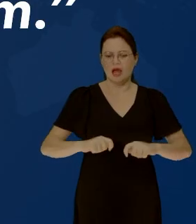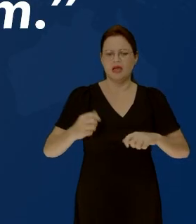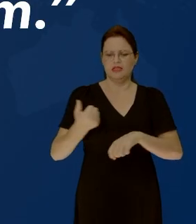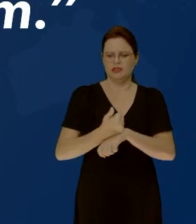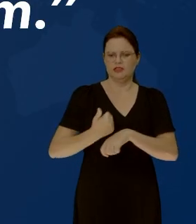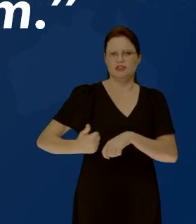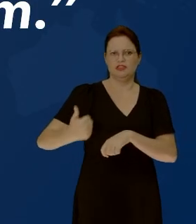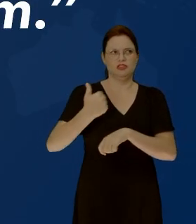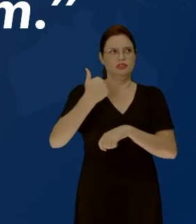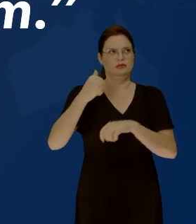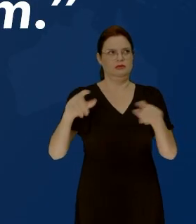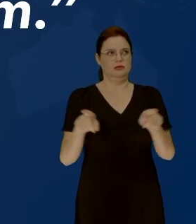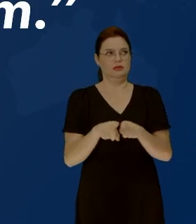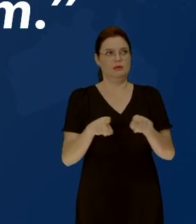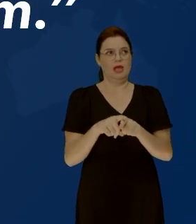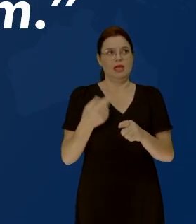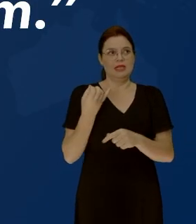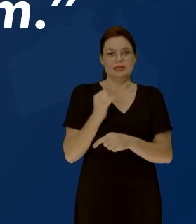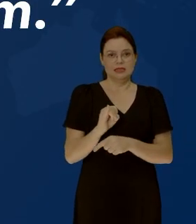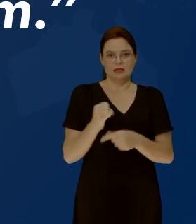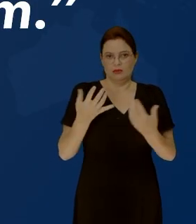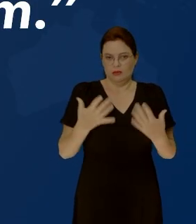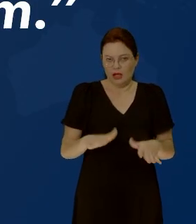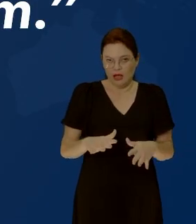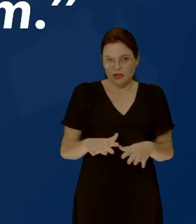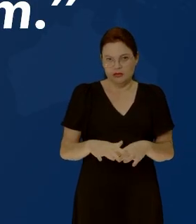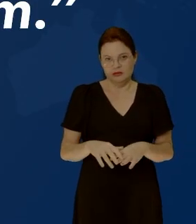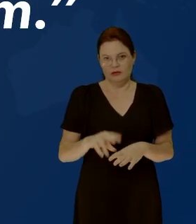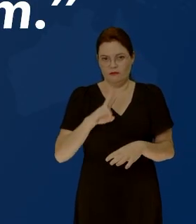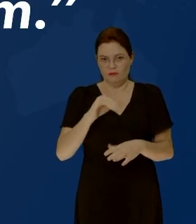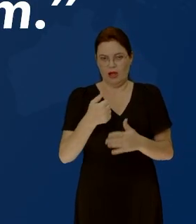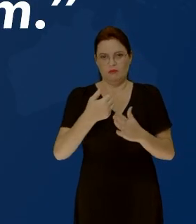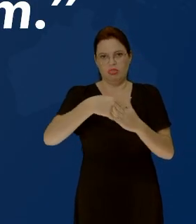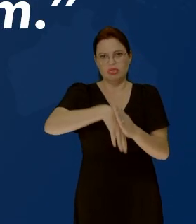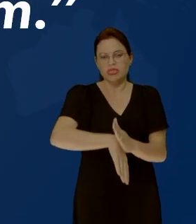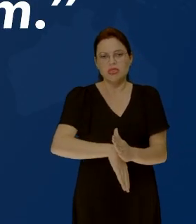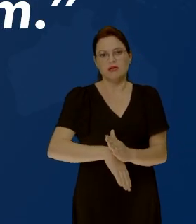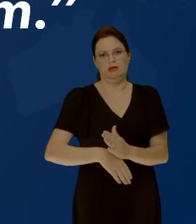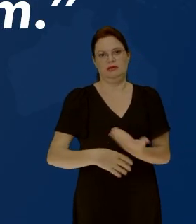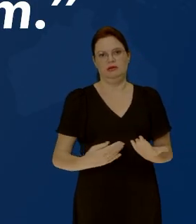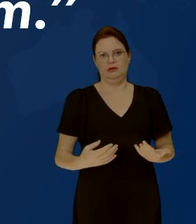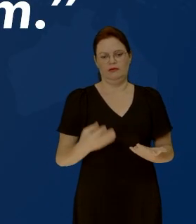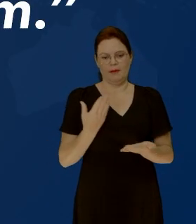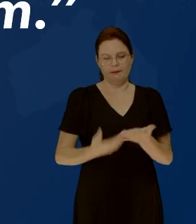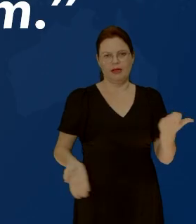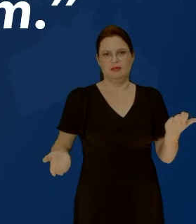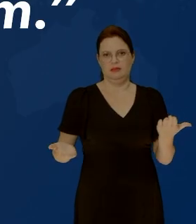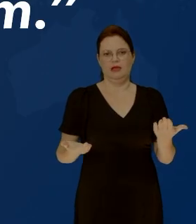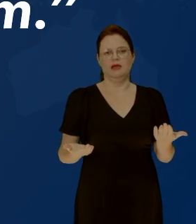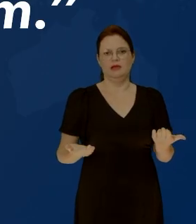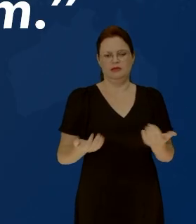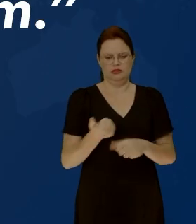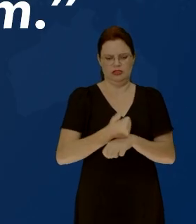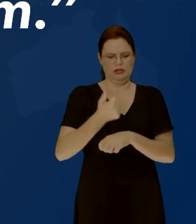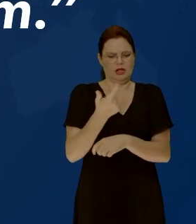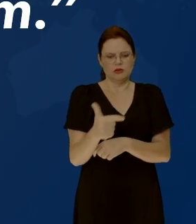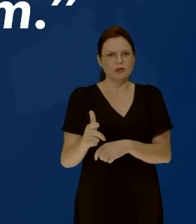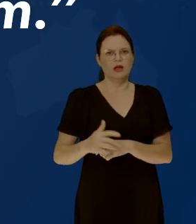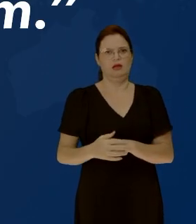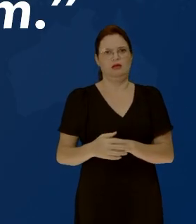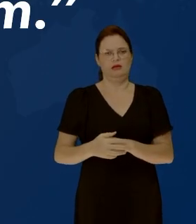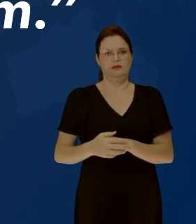dignos. E se não for isso, você vai ser indigno. Você é indigno se você